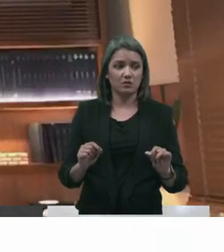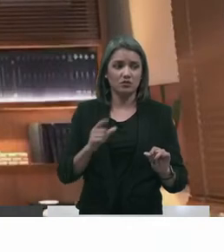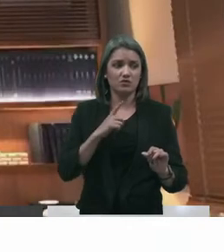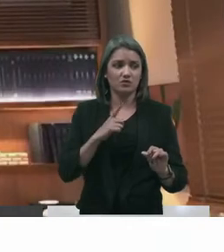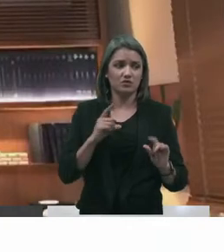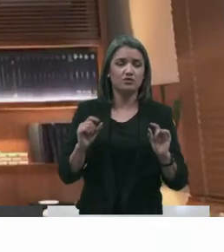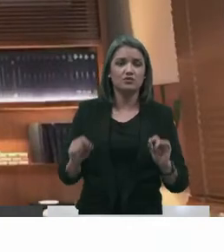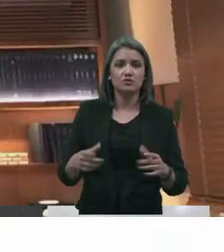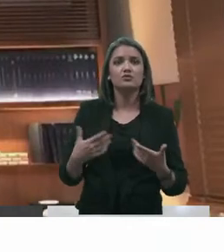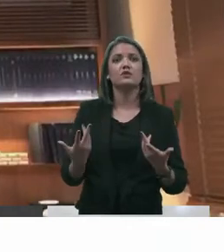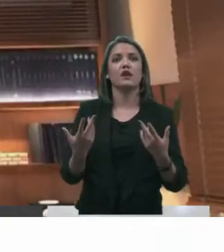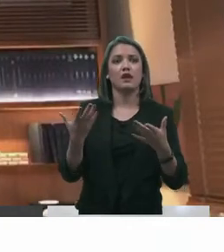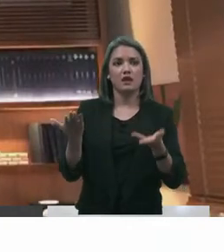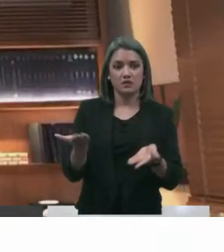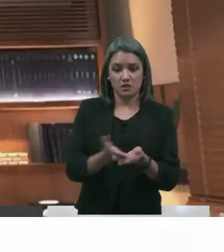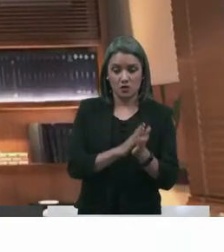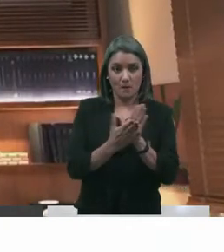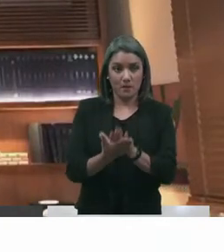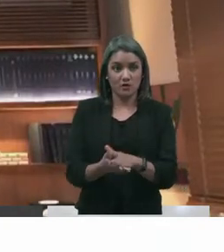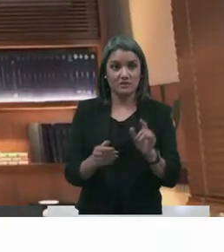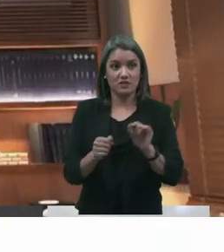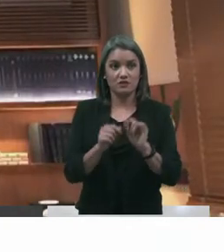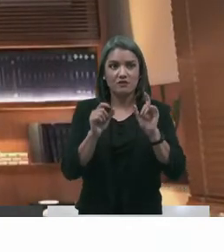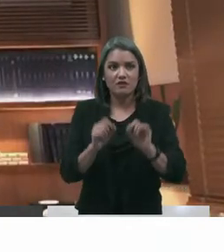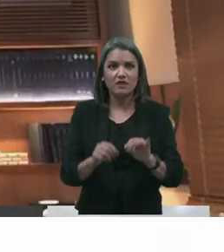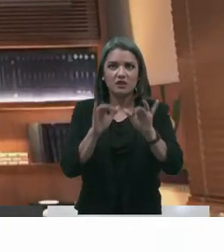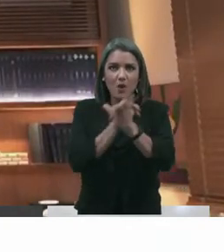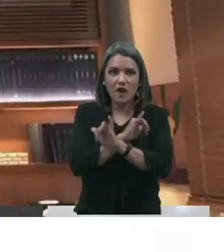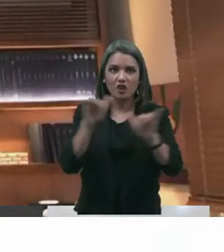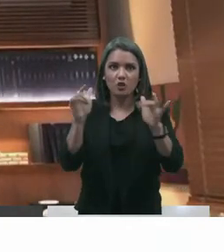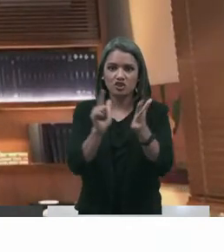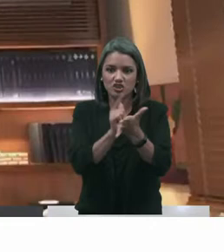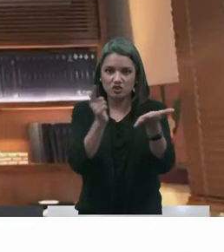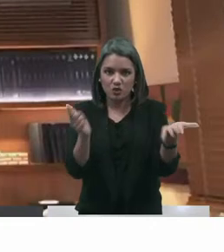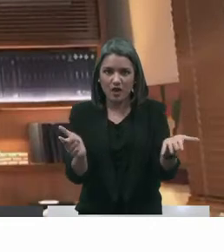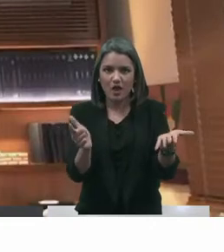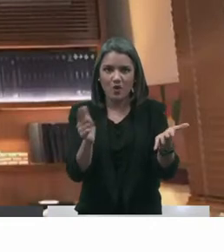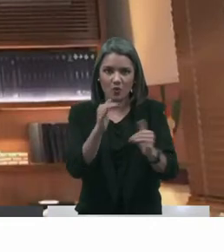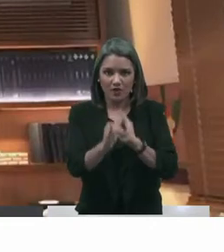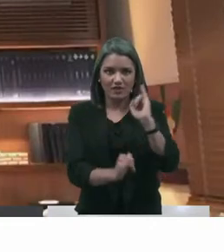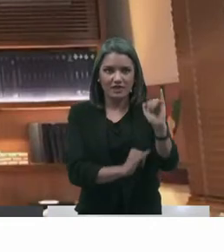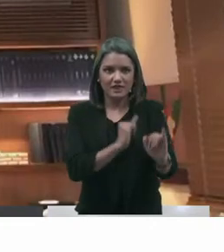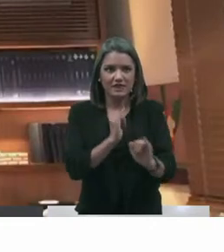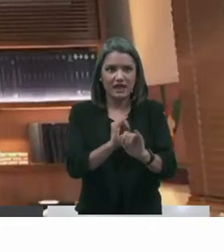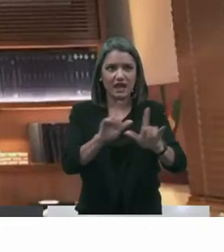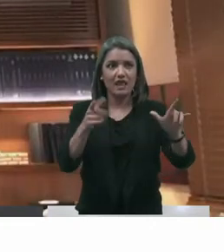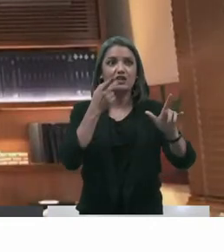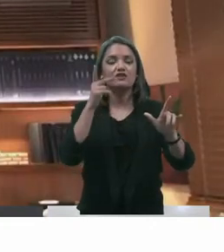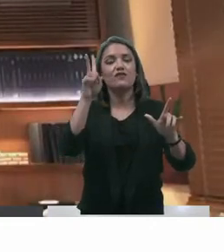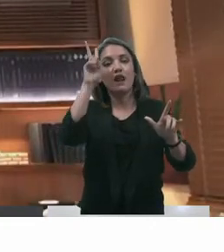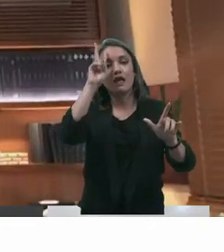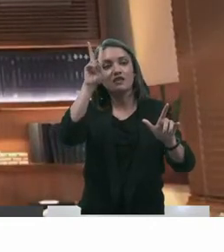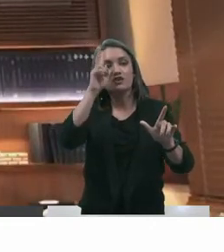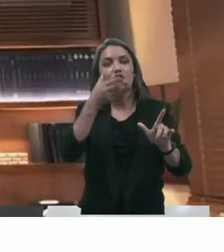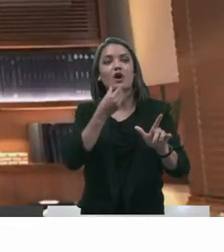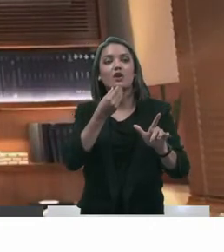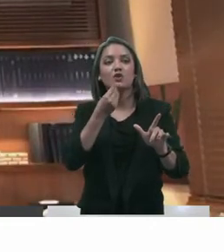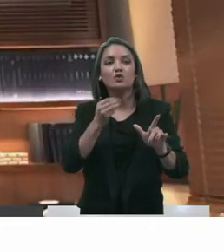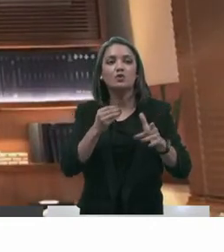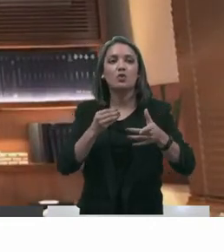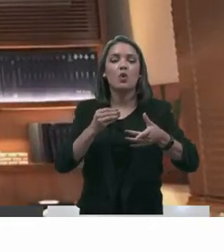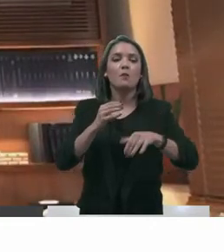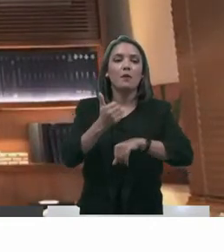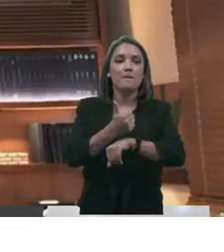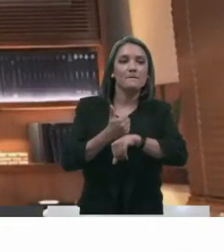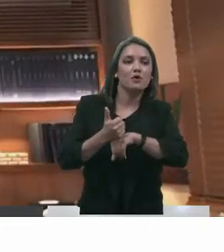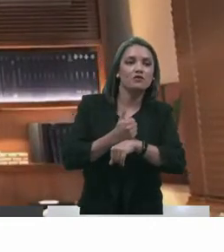no processo um print de uma notícia da internet que fala sobre a história do artesão Domingos Soto, só que em cima